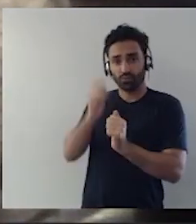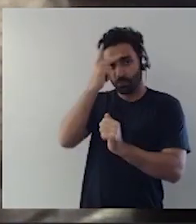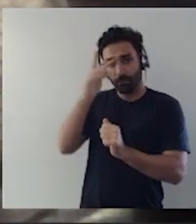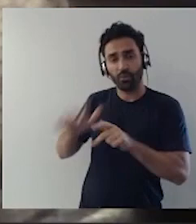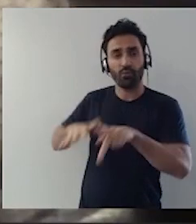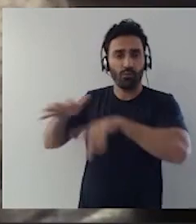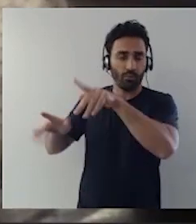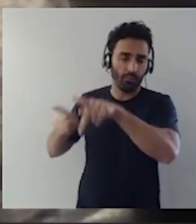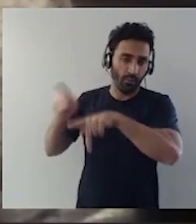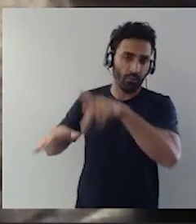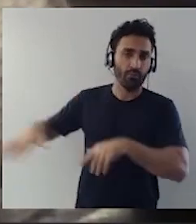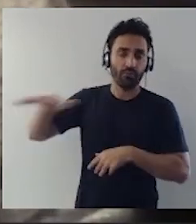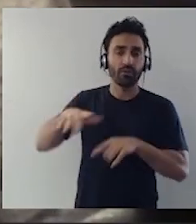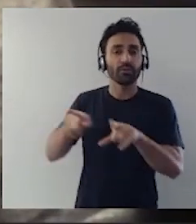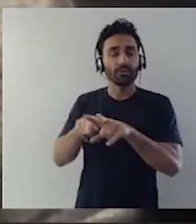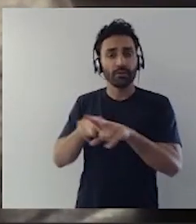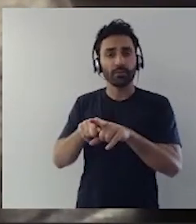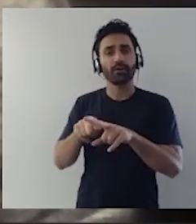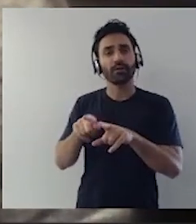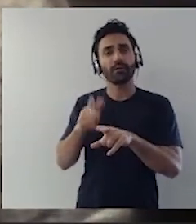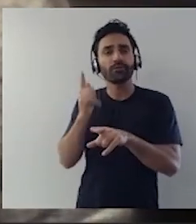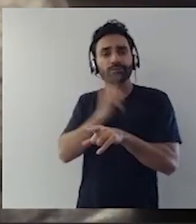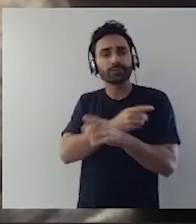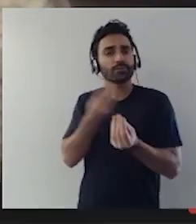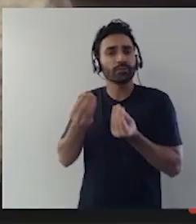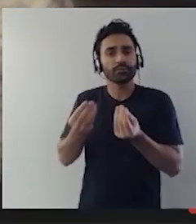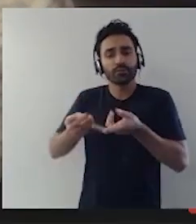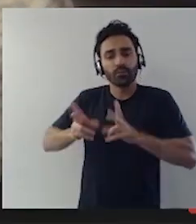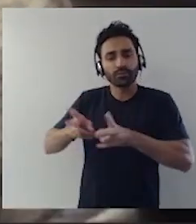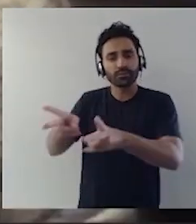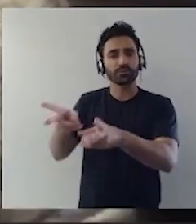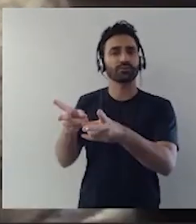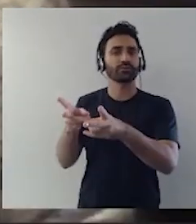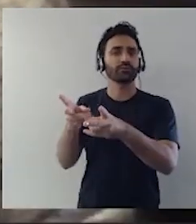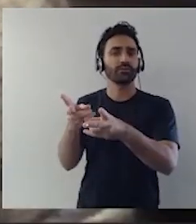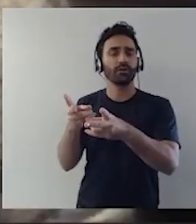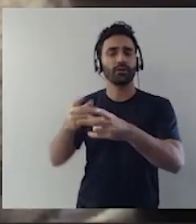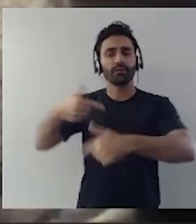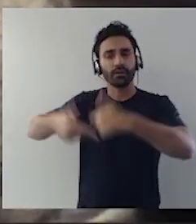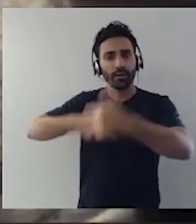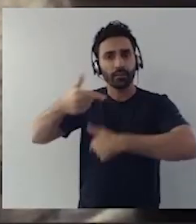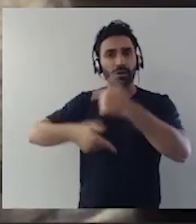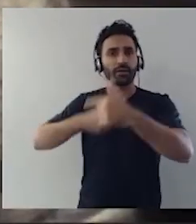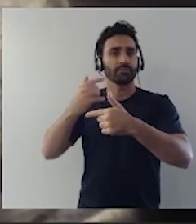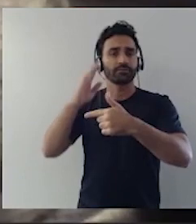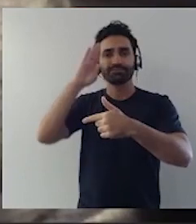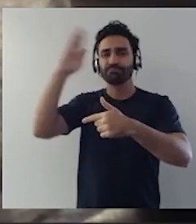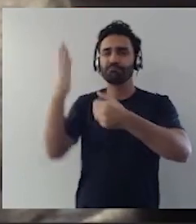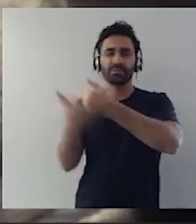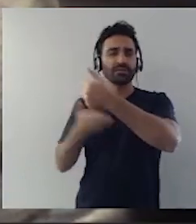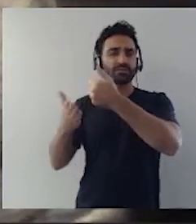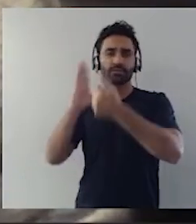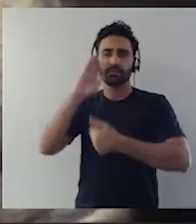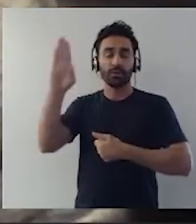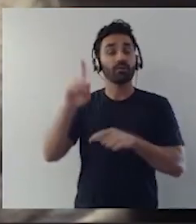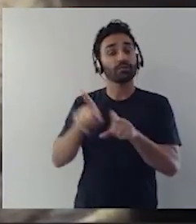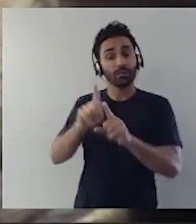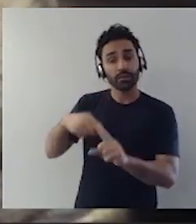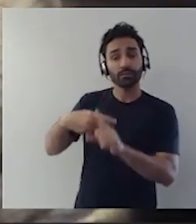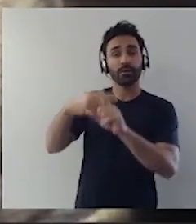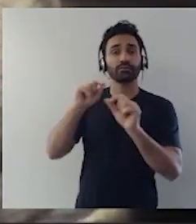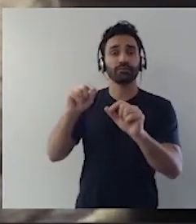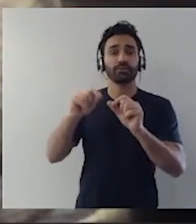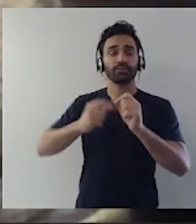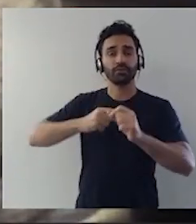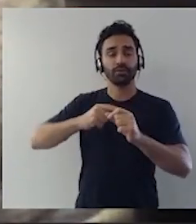bem como para possibilitar que houvesse a manutenção de atividades essenciais, inclusive a ampliação do rol